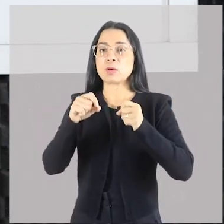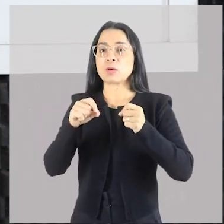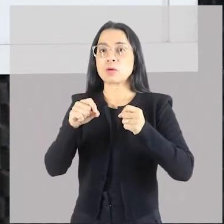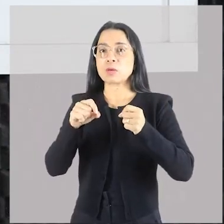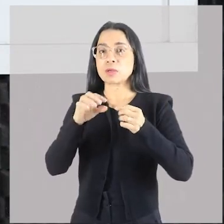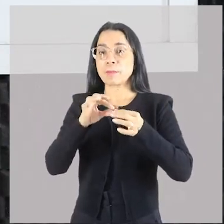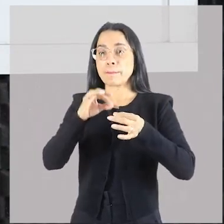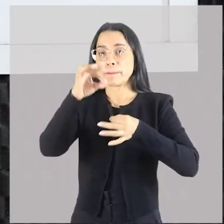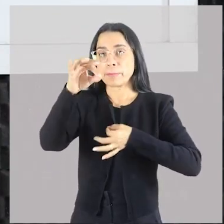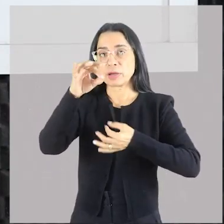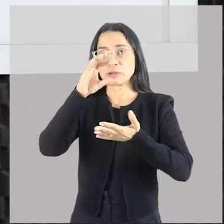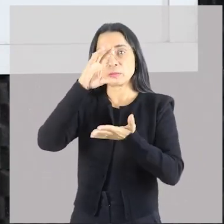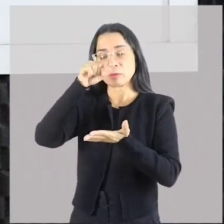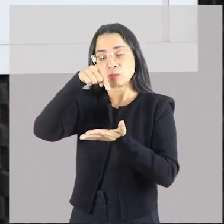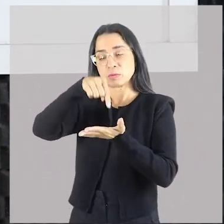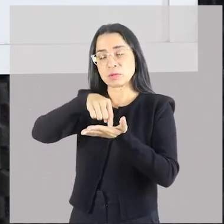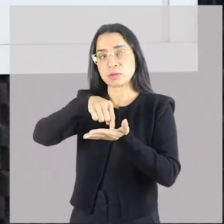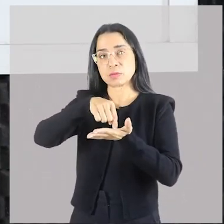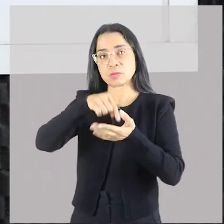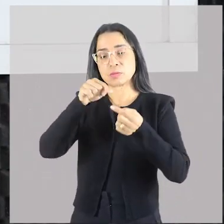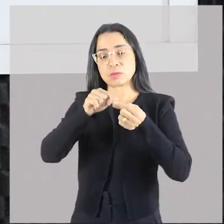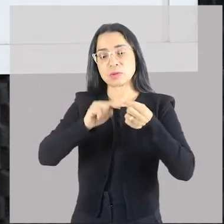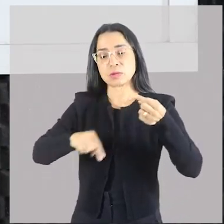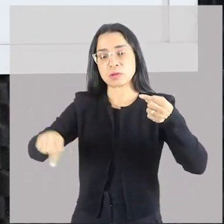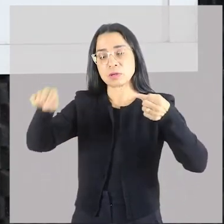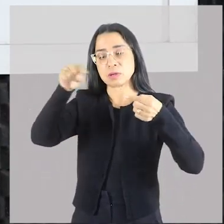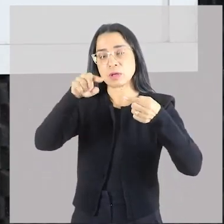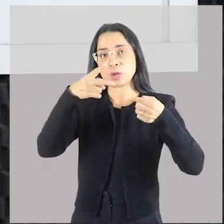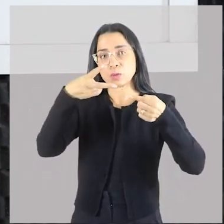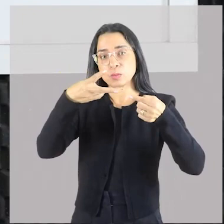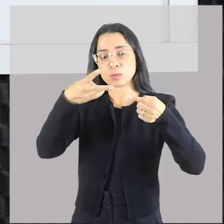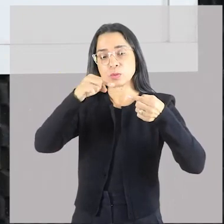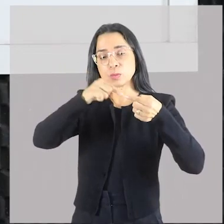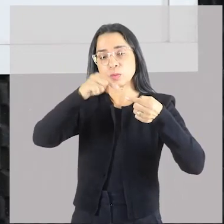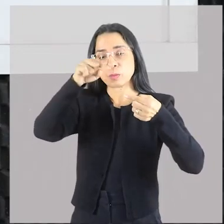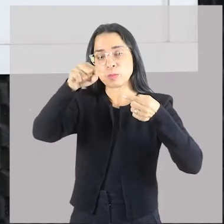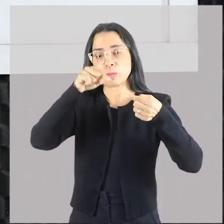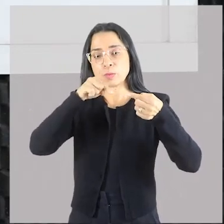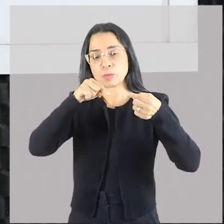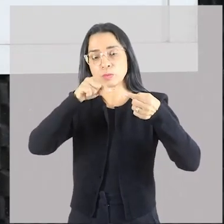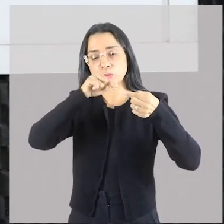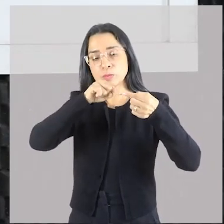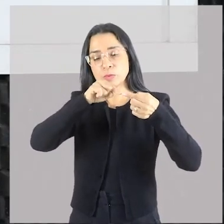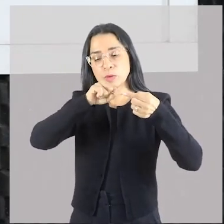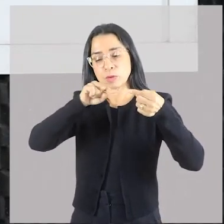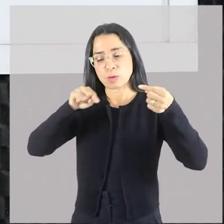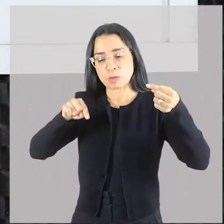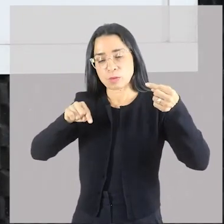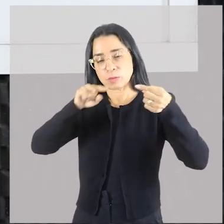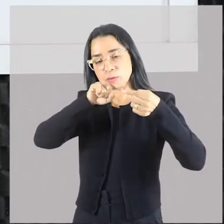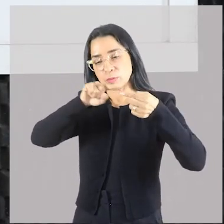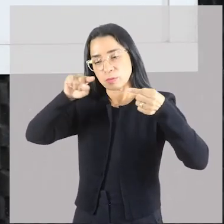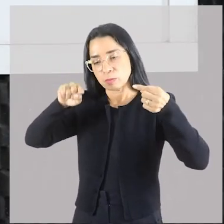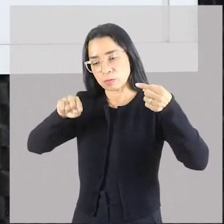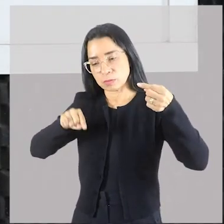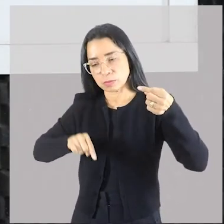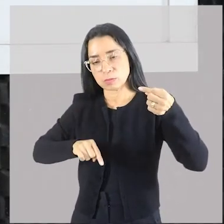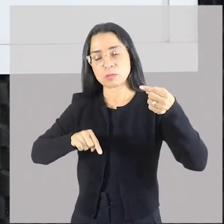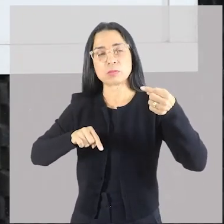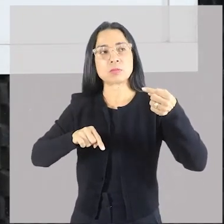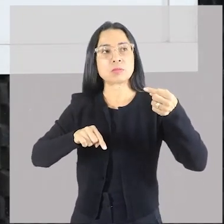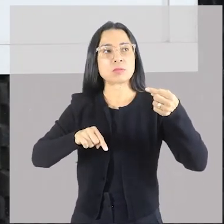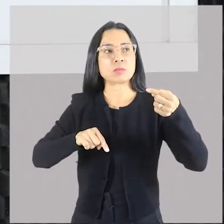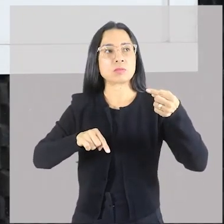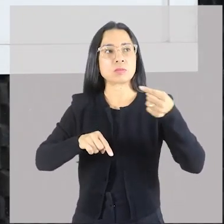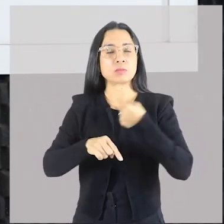centro. Liga dois pontos da circunferência e passa pelo centro, que é chamado de diâmetro. Então, o